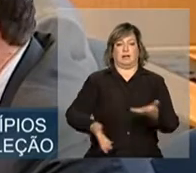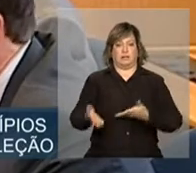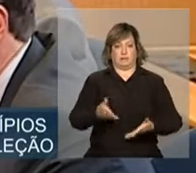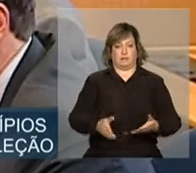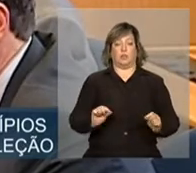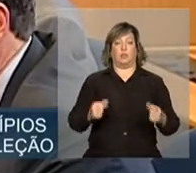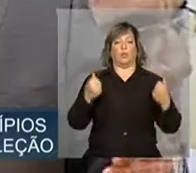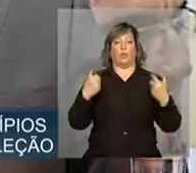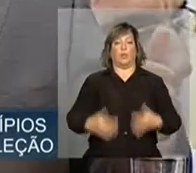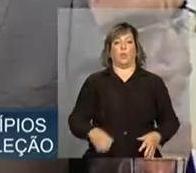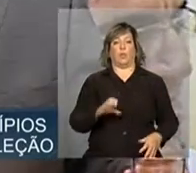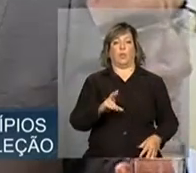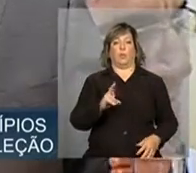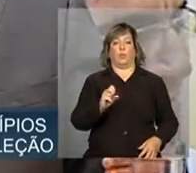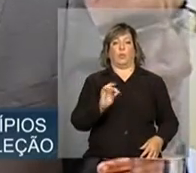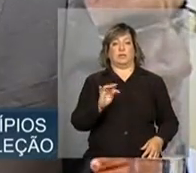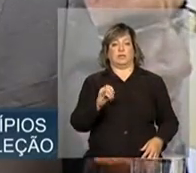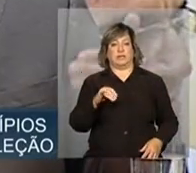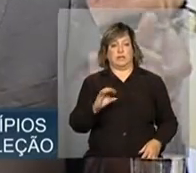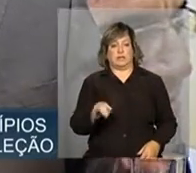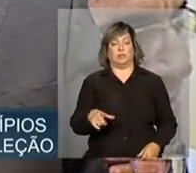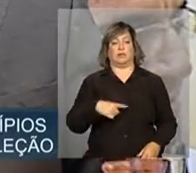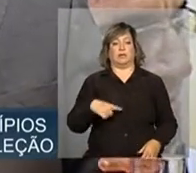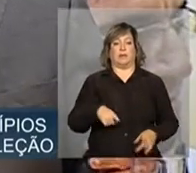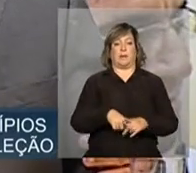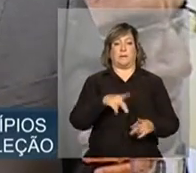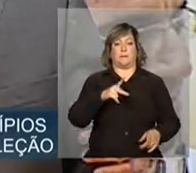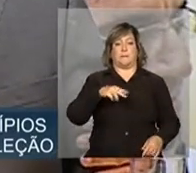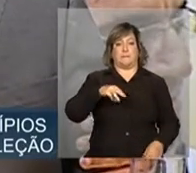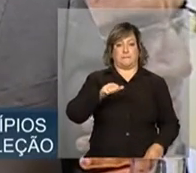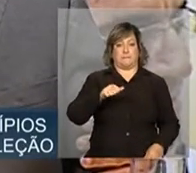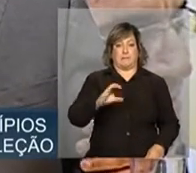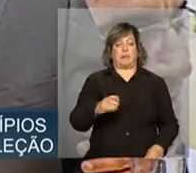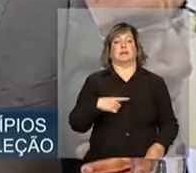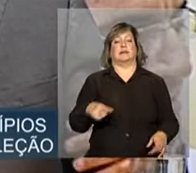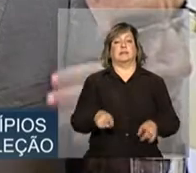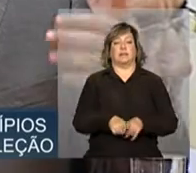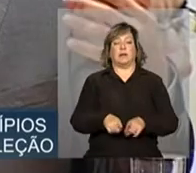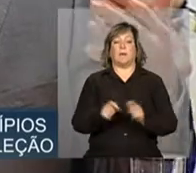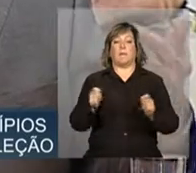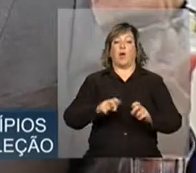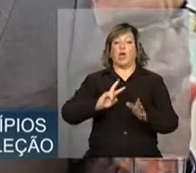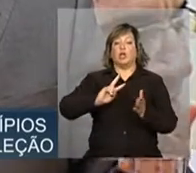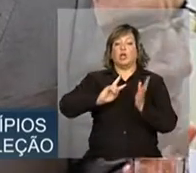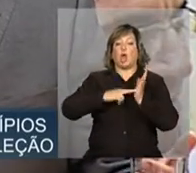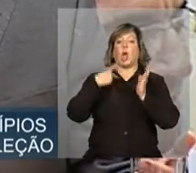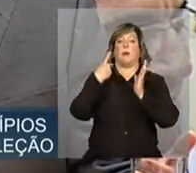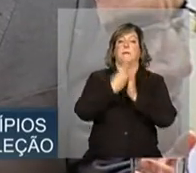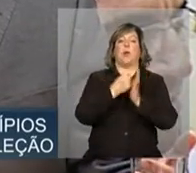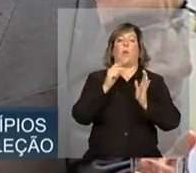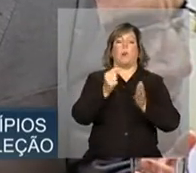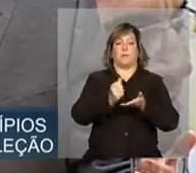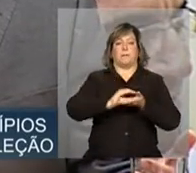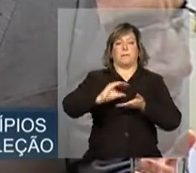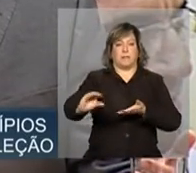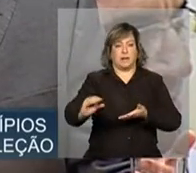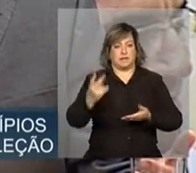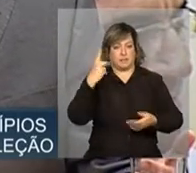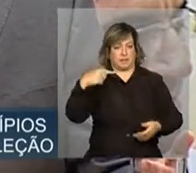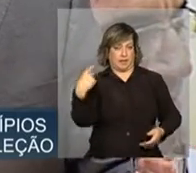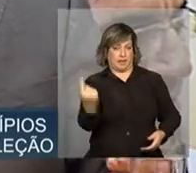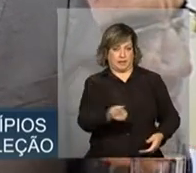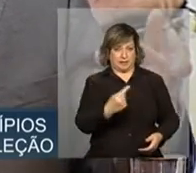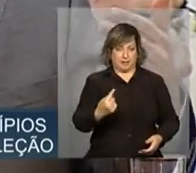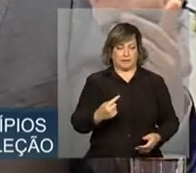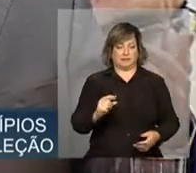recurso do custeio para manutenção das unidades que através do premac que você pode dobrar o que Repassa para manutenção de